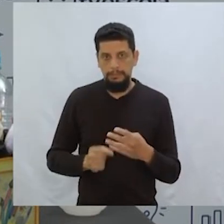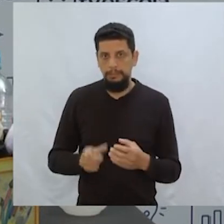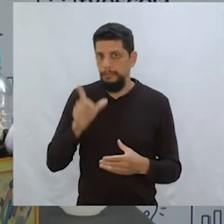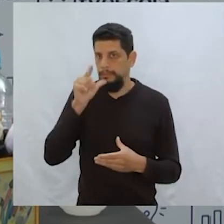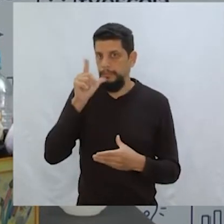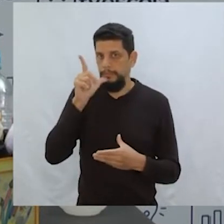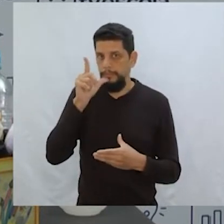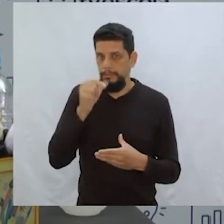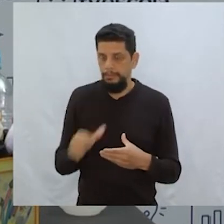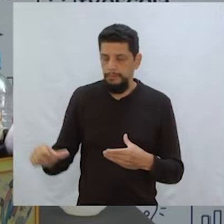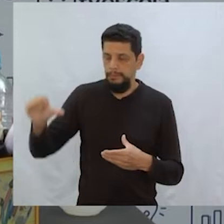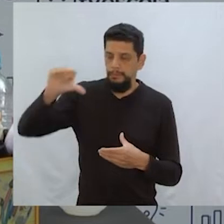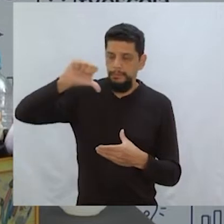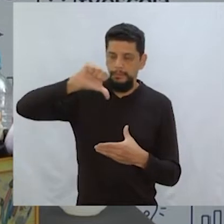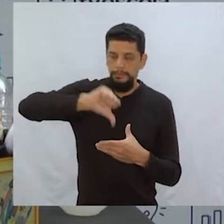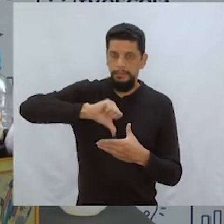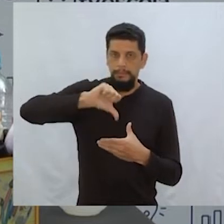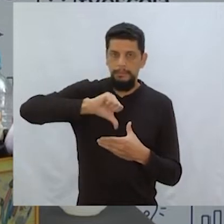1, 2, 3, 4.